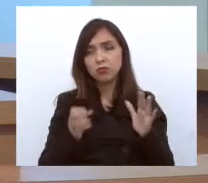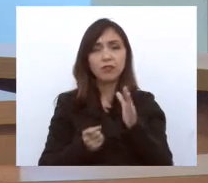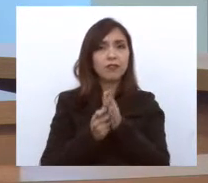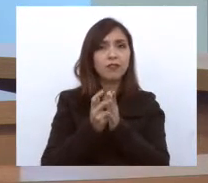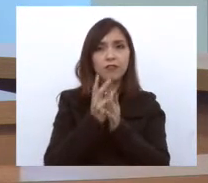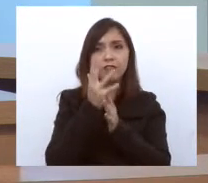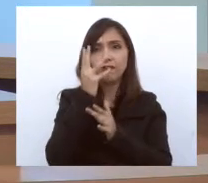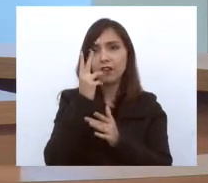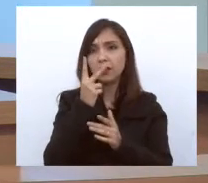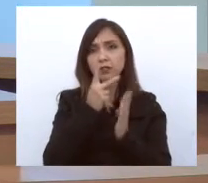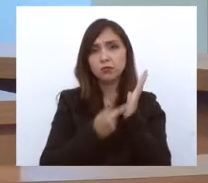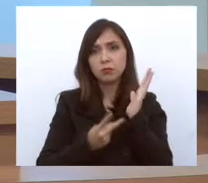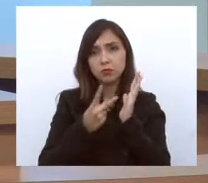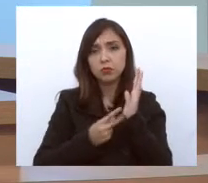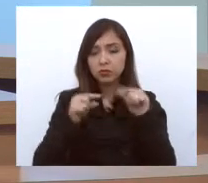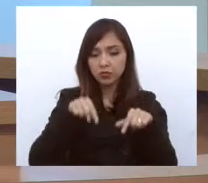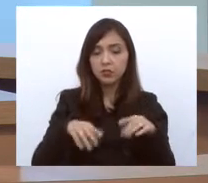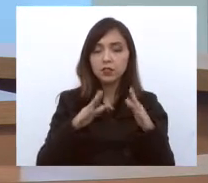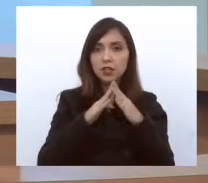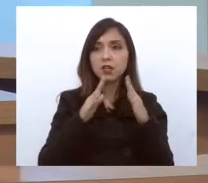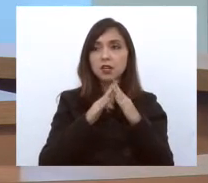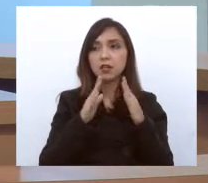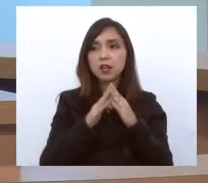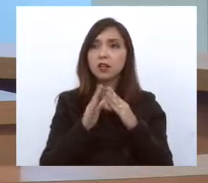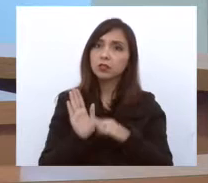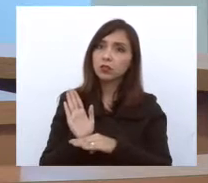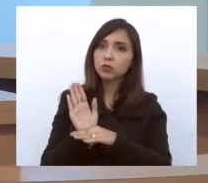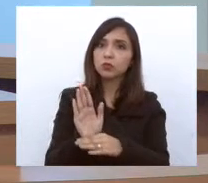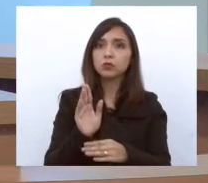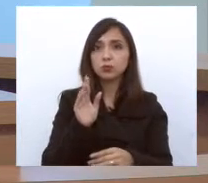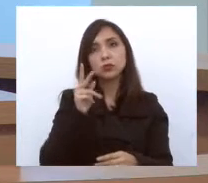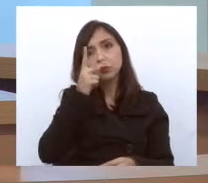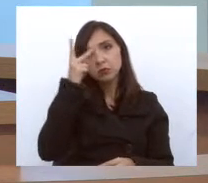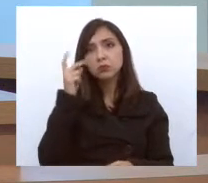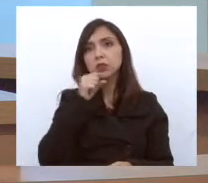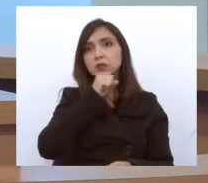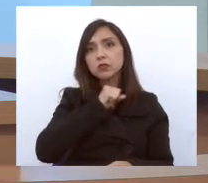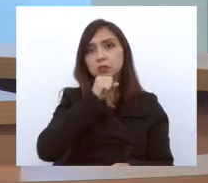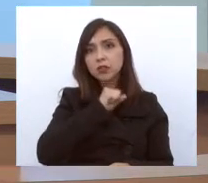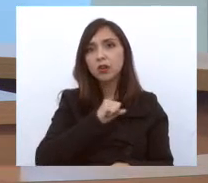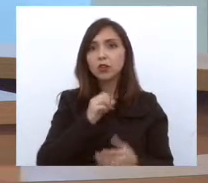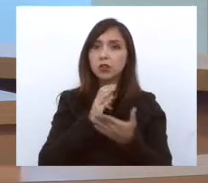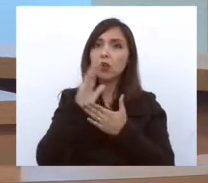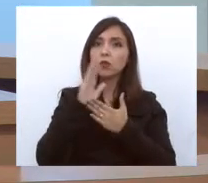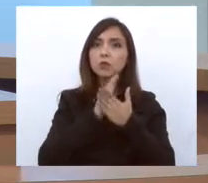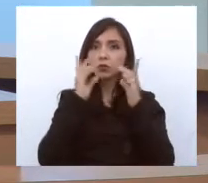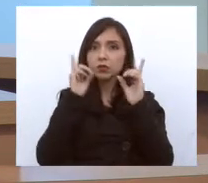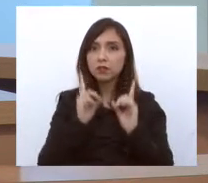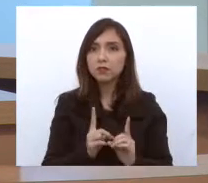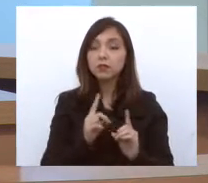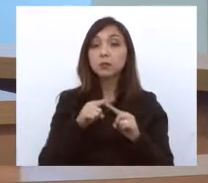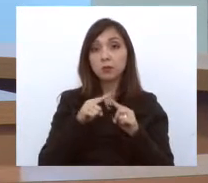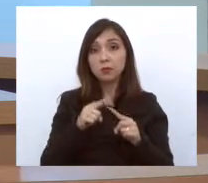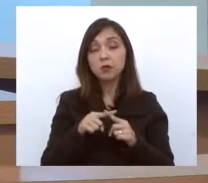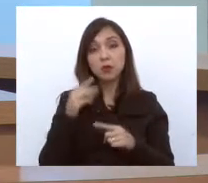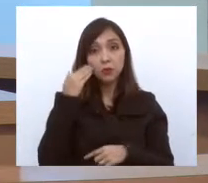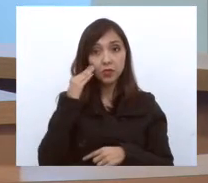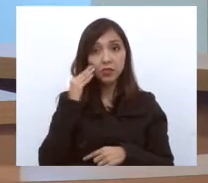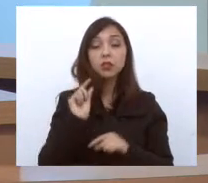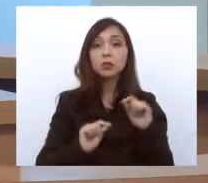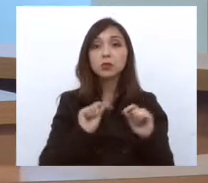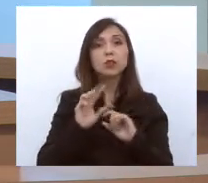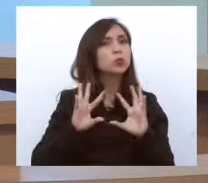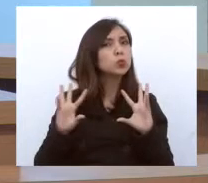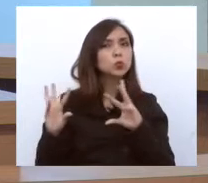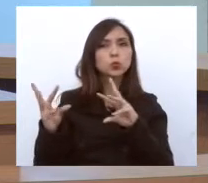vários projetos nesta casa de apoio à pessoa idosa, de apoio à pessoa deficiente, porque entendo que